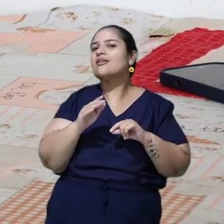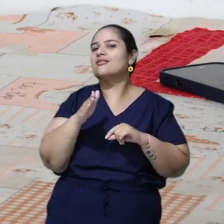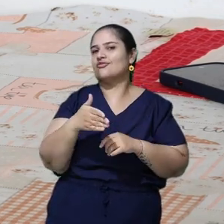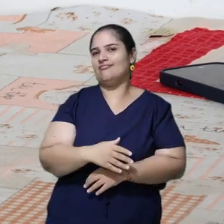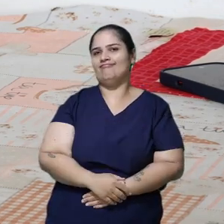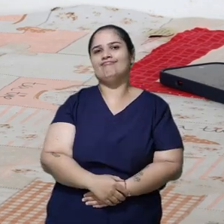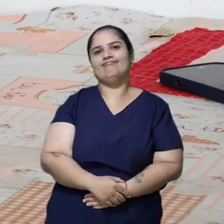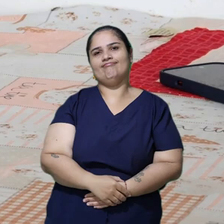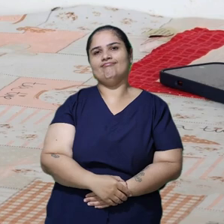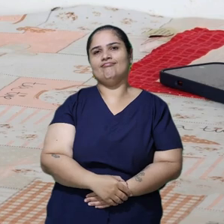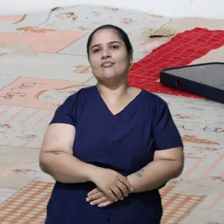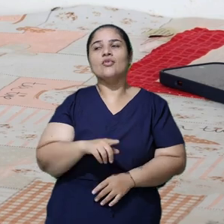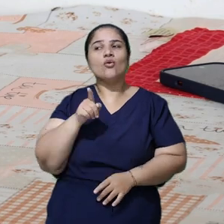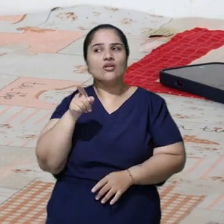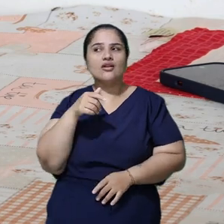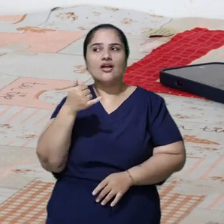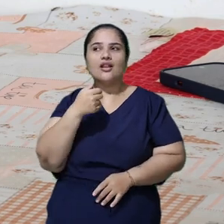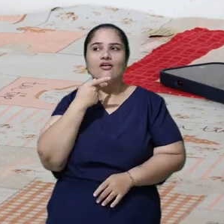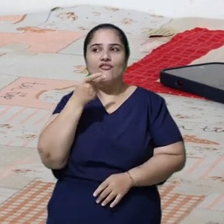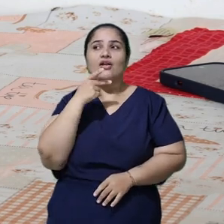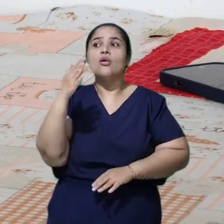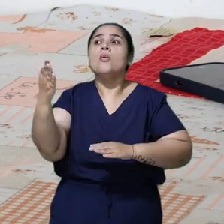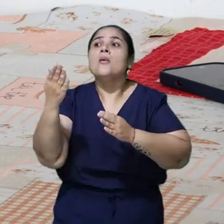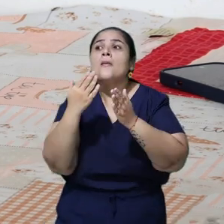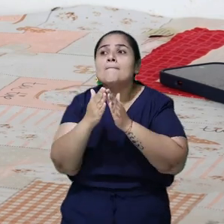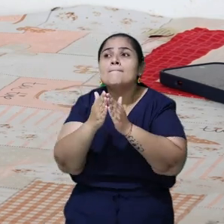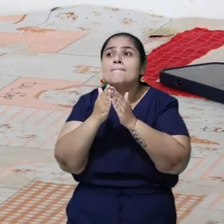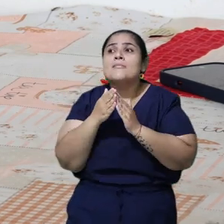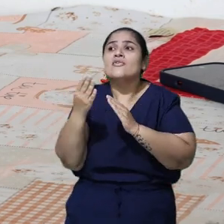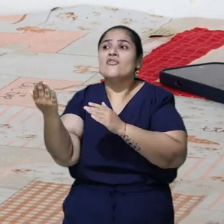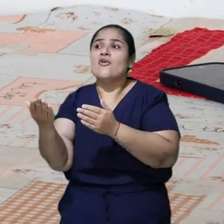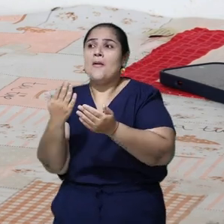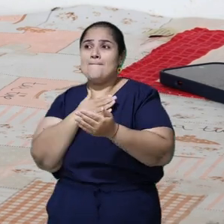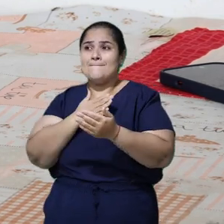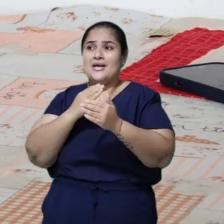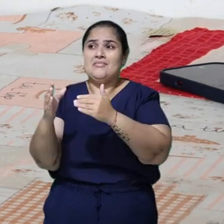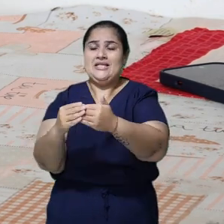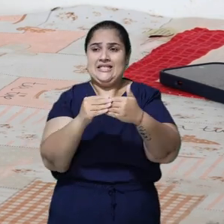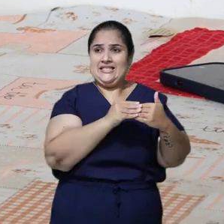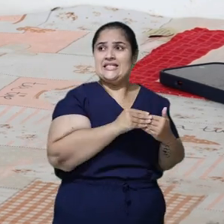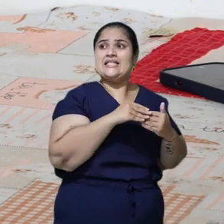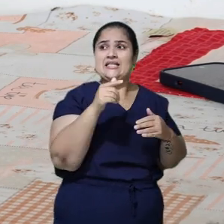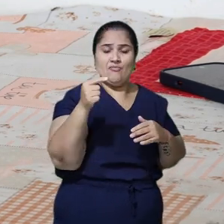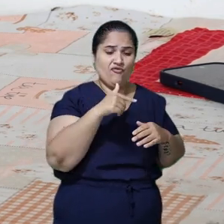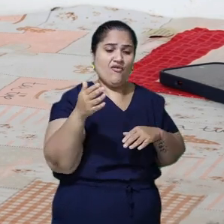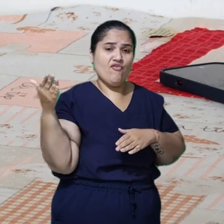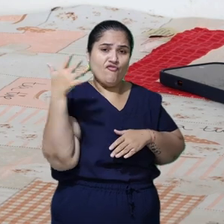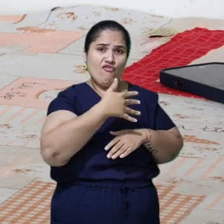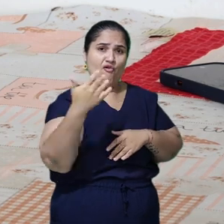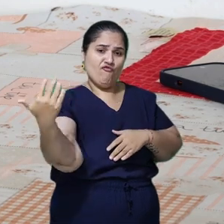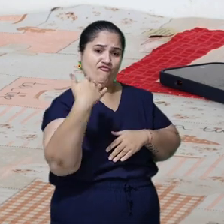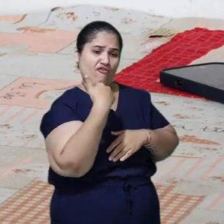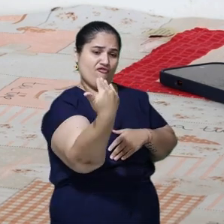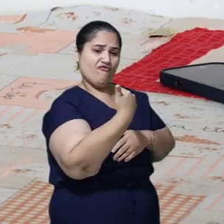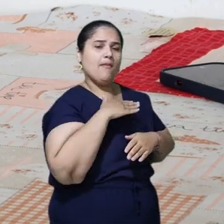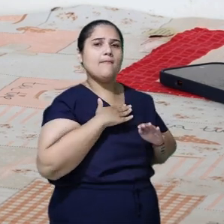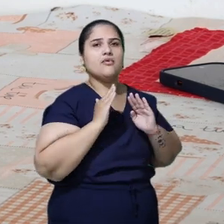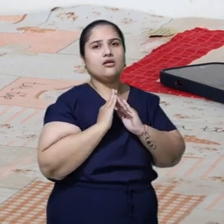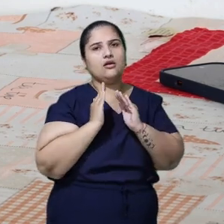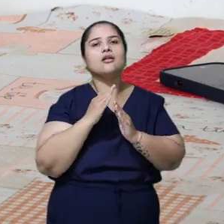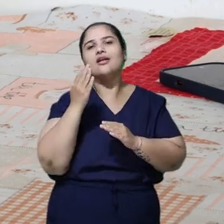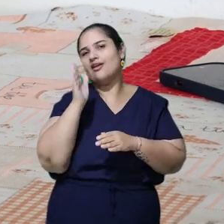partir do momento em que ela falou assim: gente, vai lá pra casa, por favor, eu preciso conversar com vocês, eu já entendi o que era. Então,